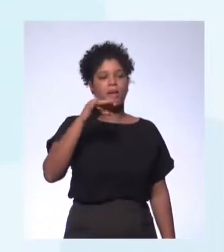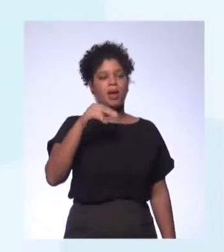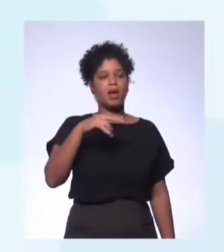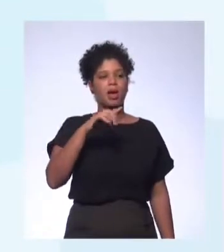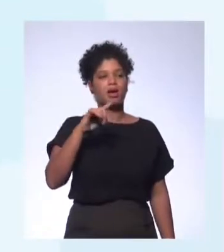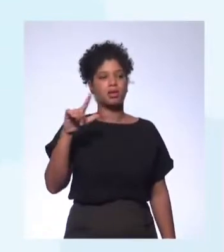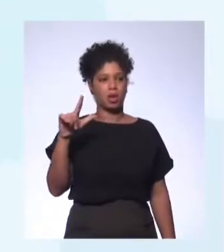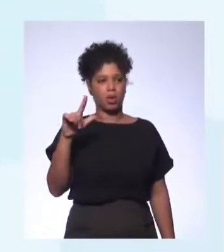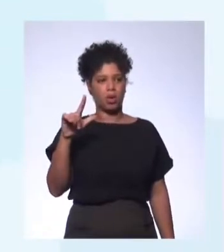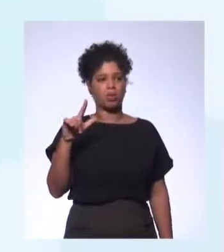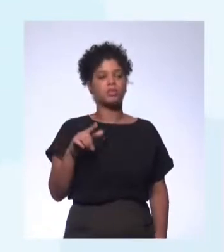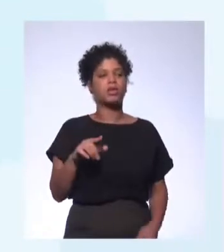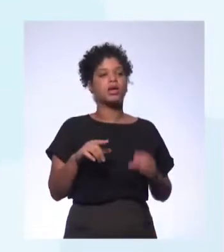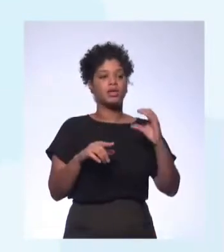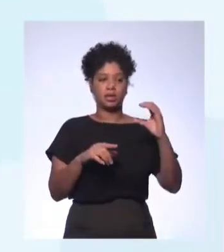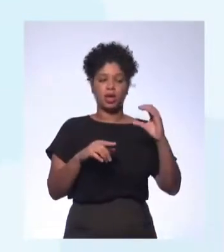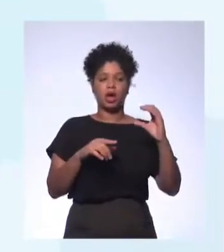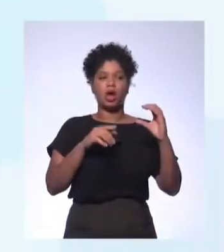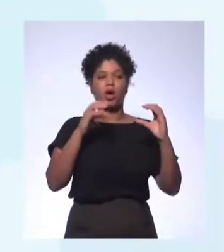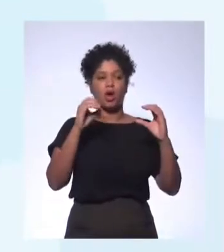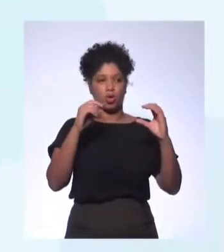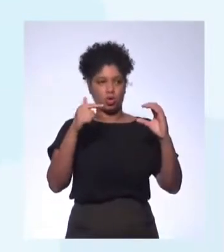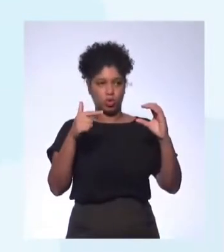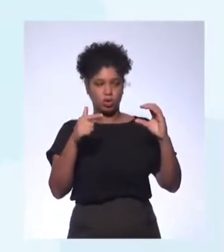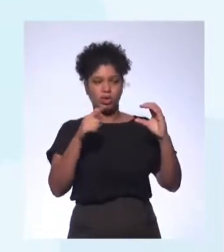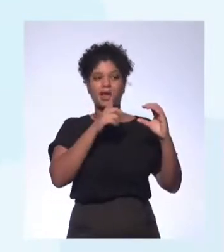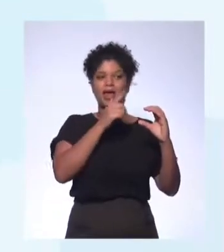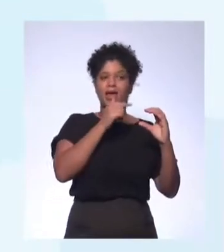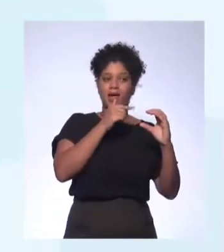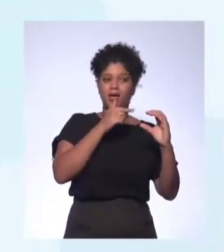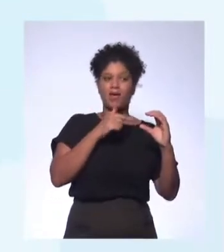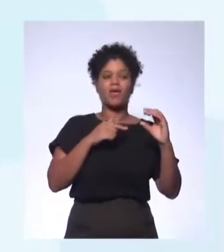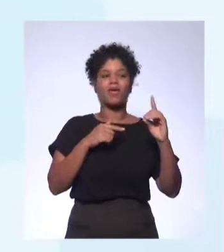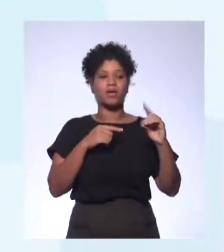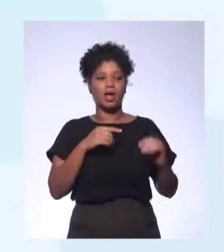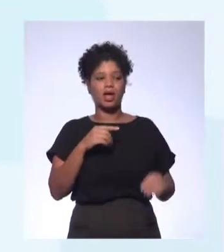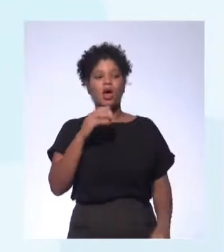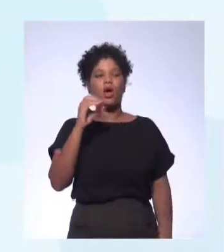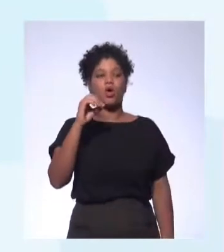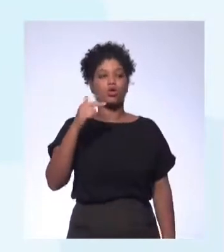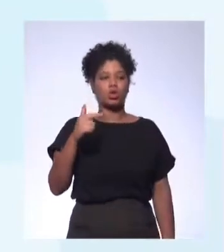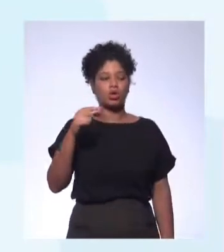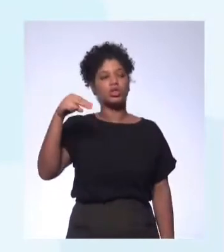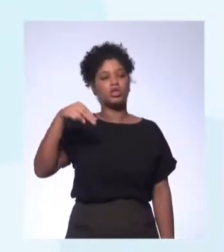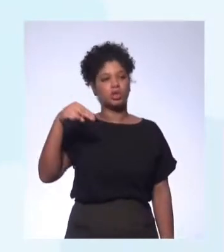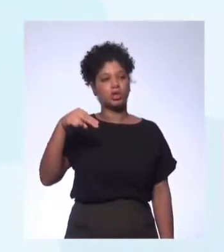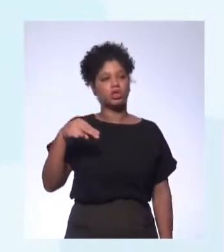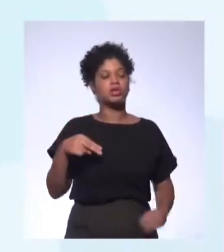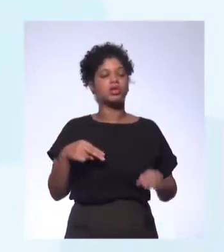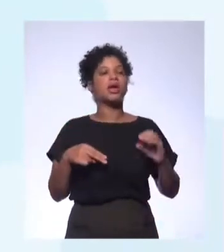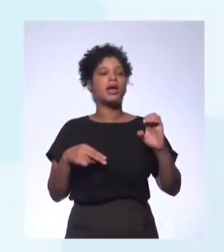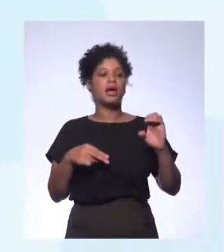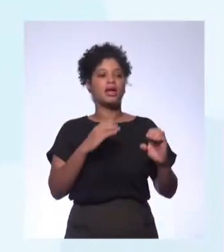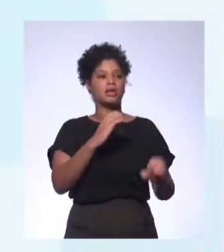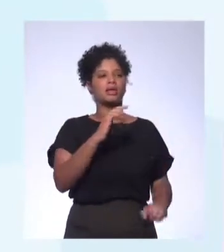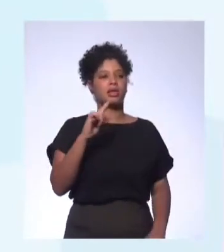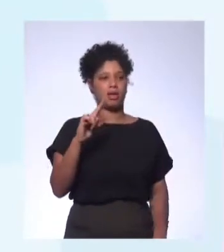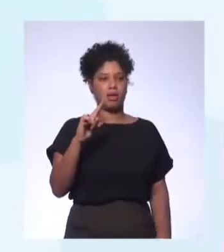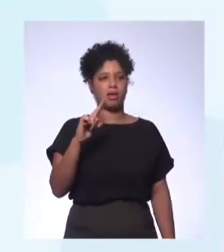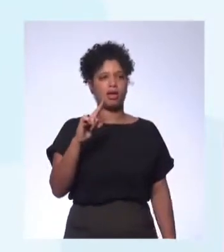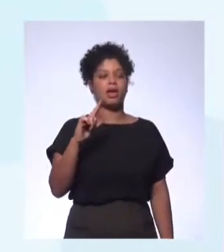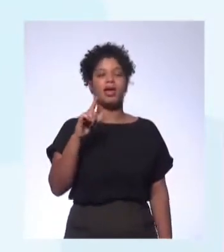cê oxigênio e água de oxigênio nitrogênio e e cloreto de hidrogênio hcl e